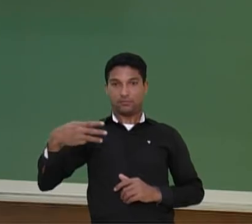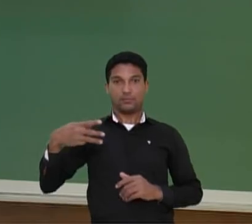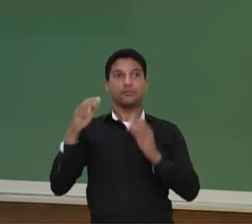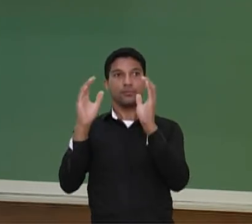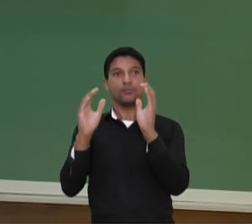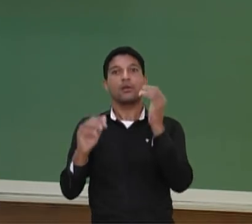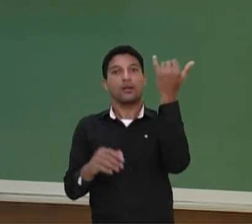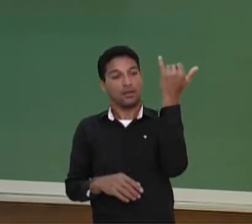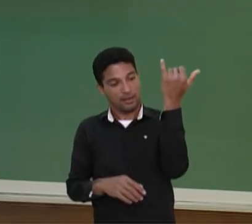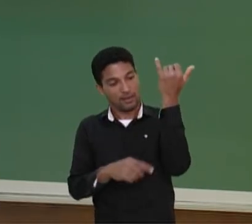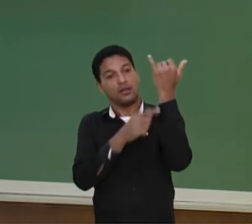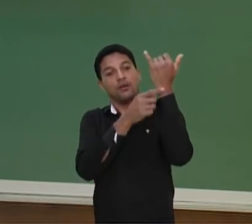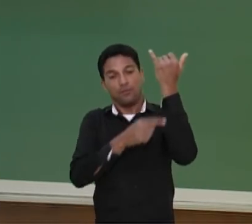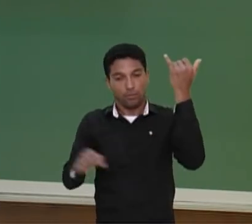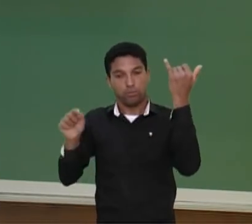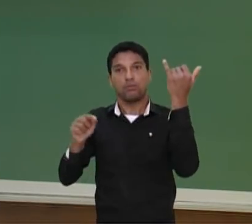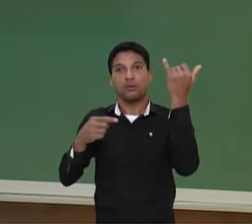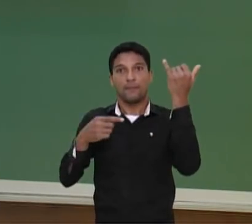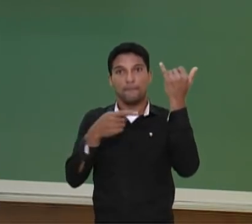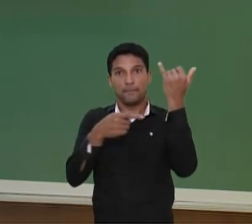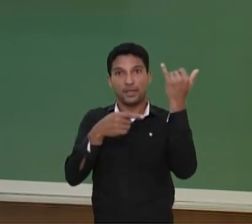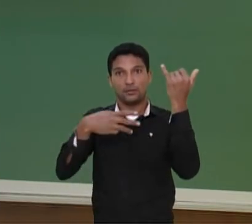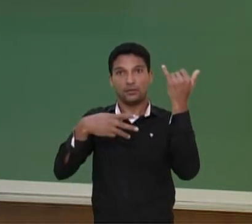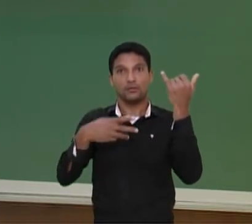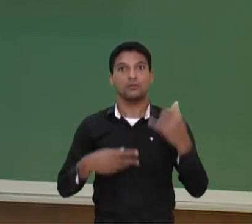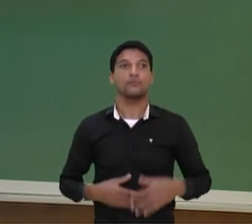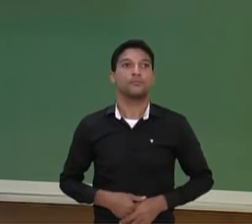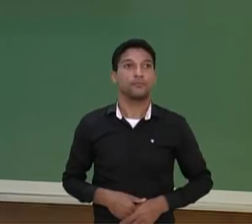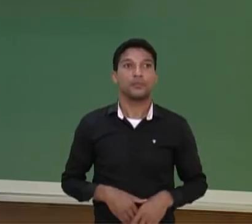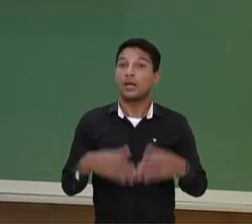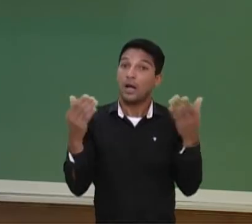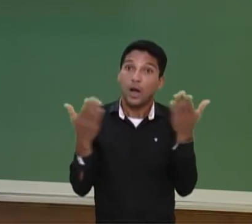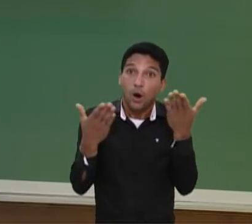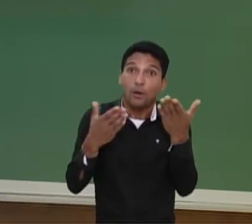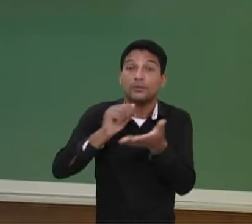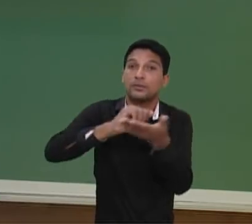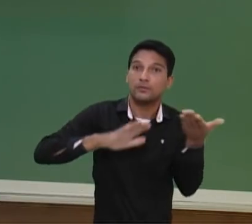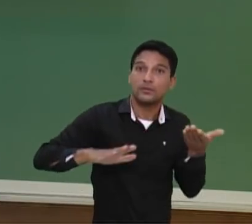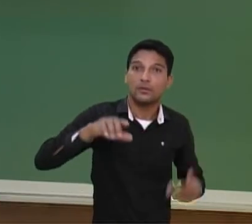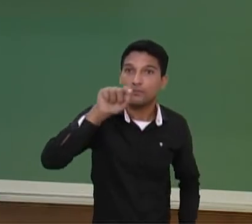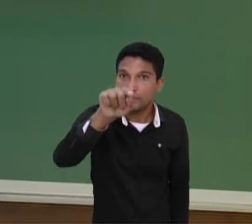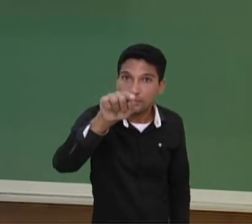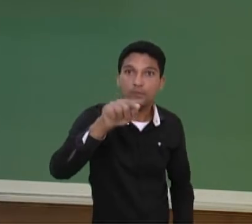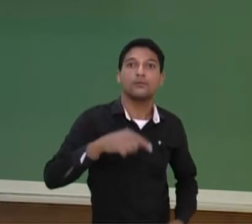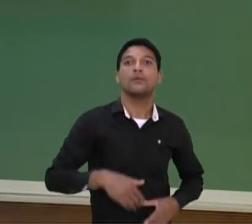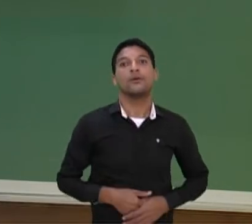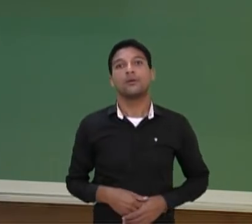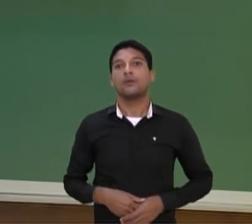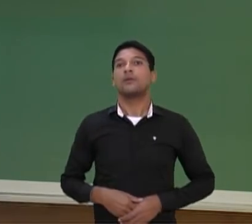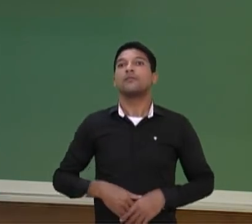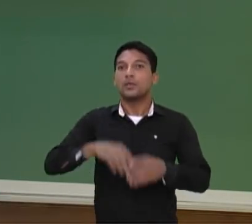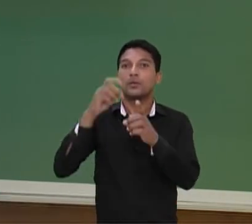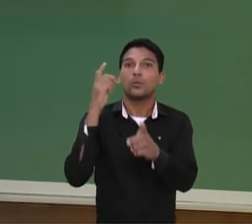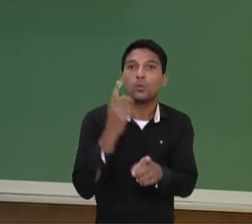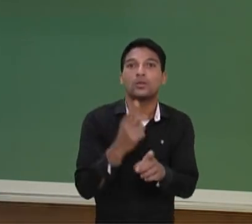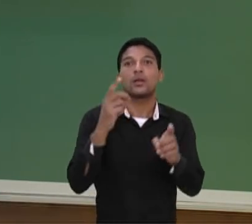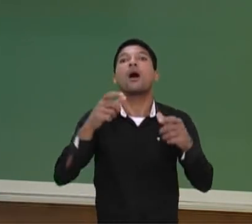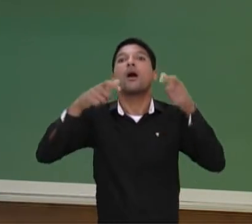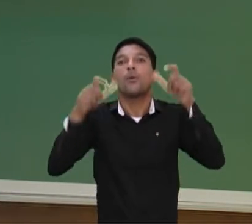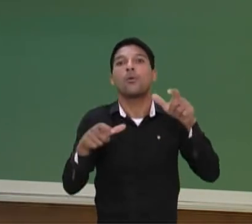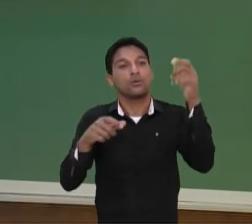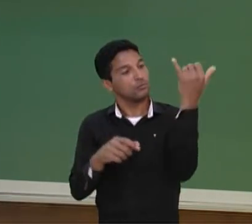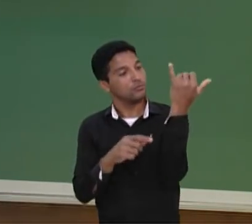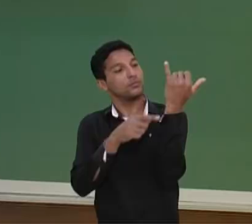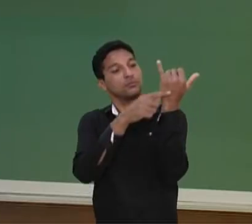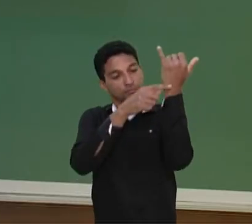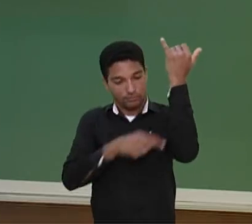parábola corta aí menos três e aqui eu já é um exercício para você né determine o ponto de interseção